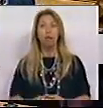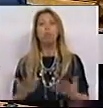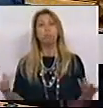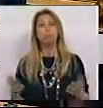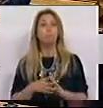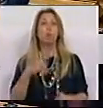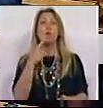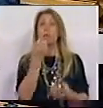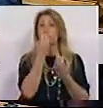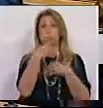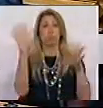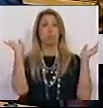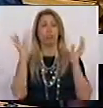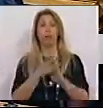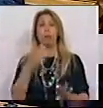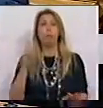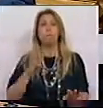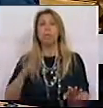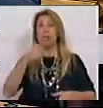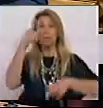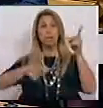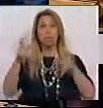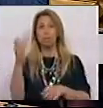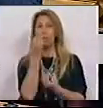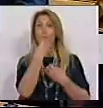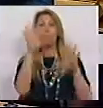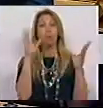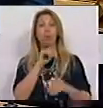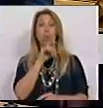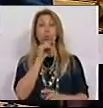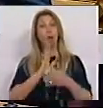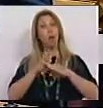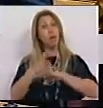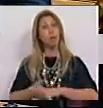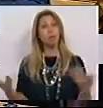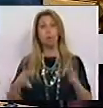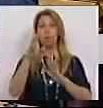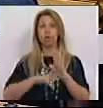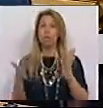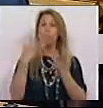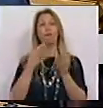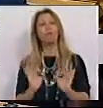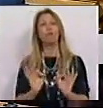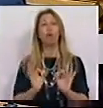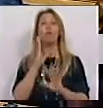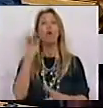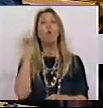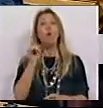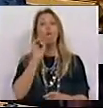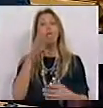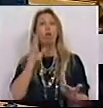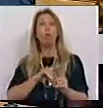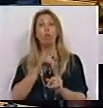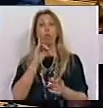milhares de cidadãos, muitos contribuintes, perderam uma oportunidade de aceder a um regime mais favorável, com valores de coimas e multas e custas